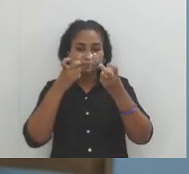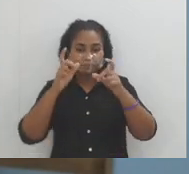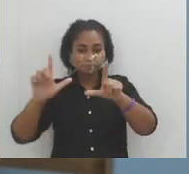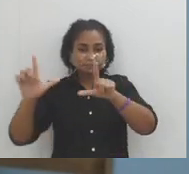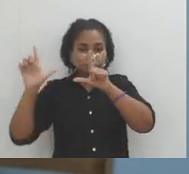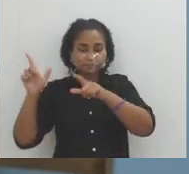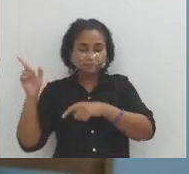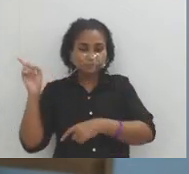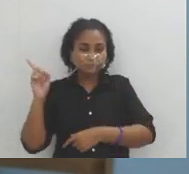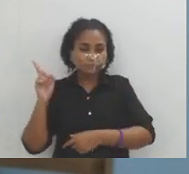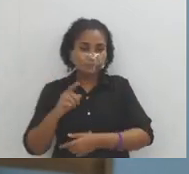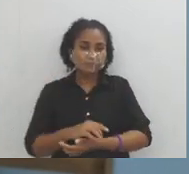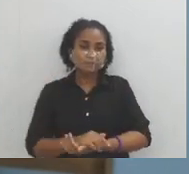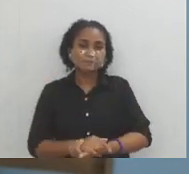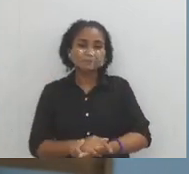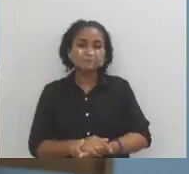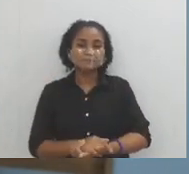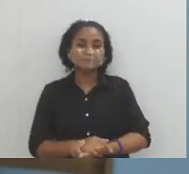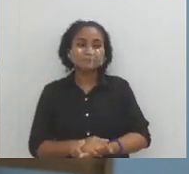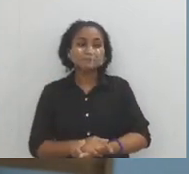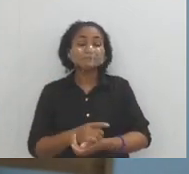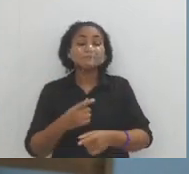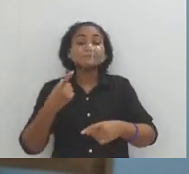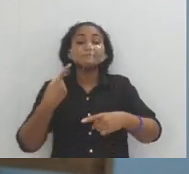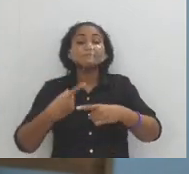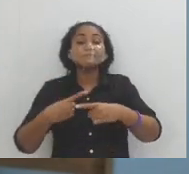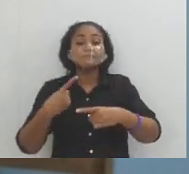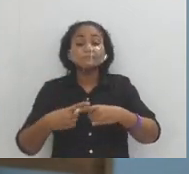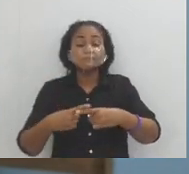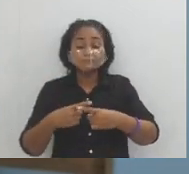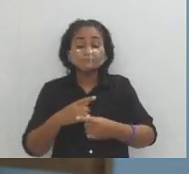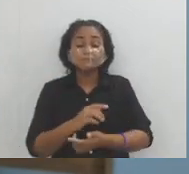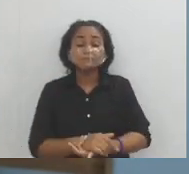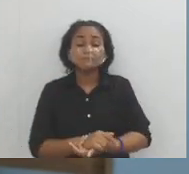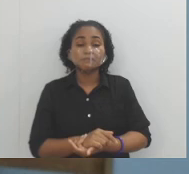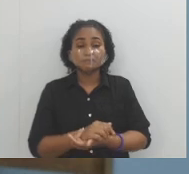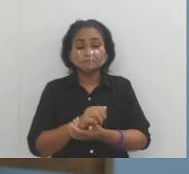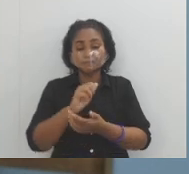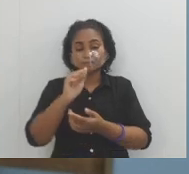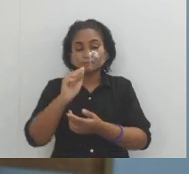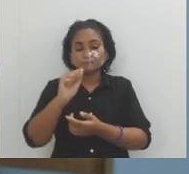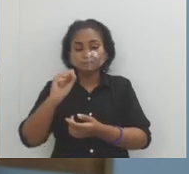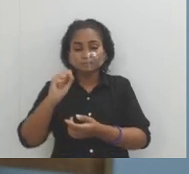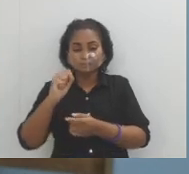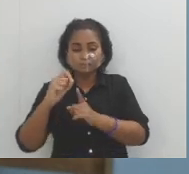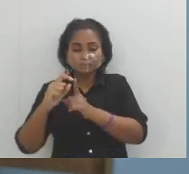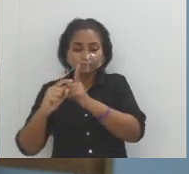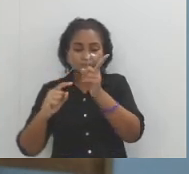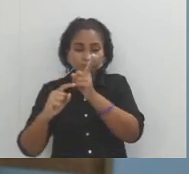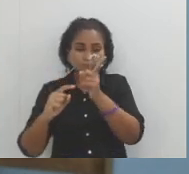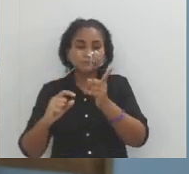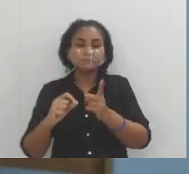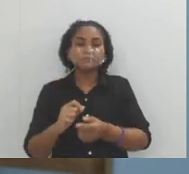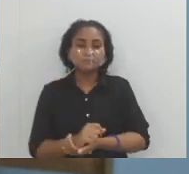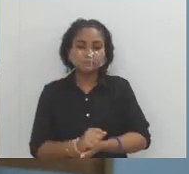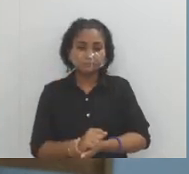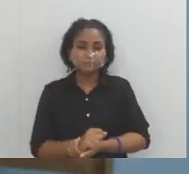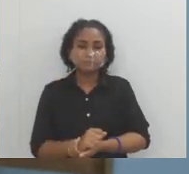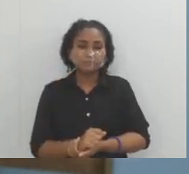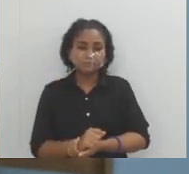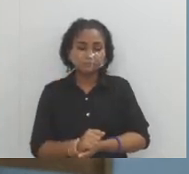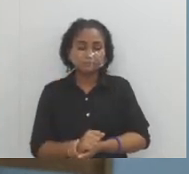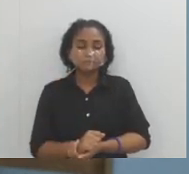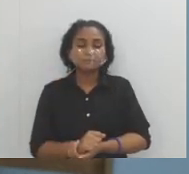Responder às. Por quê? Seria o a preposição exigido pelo